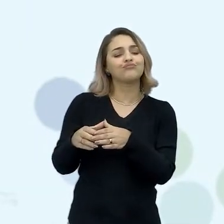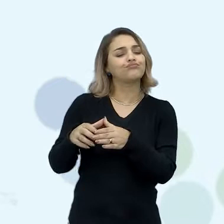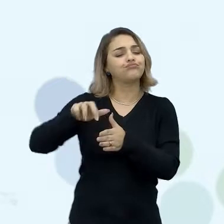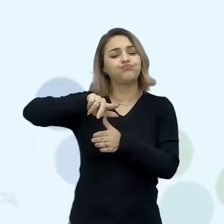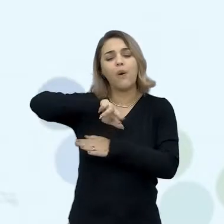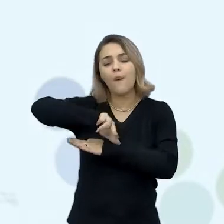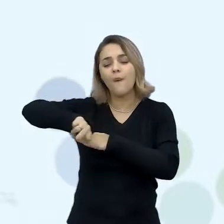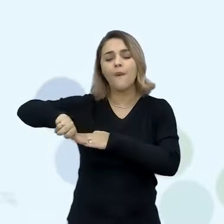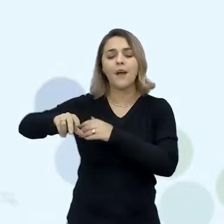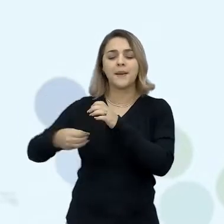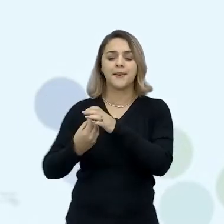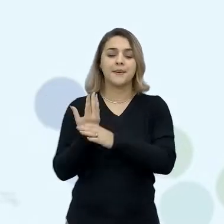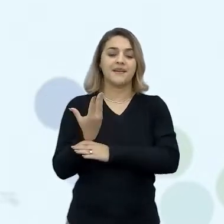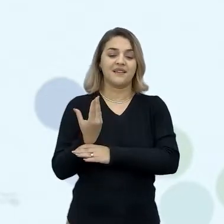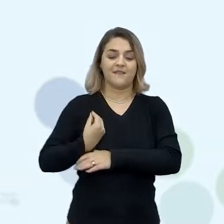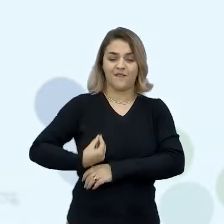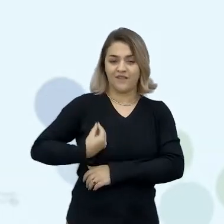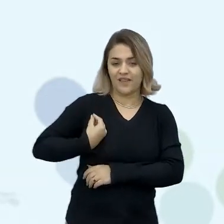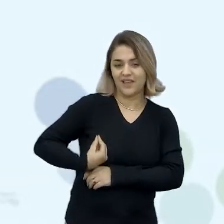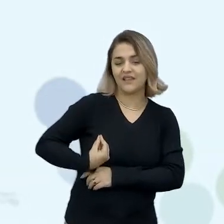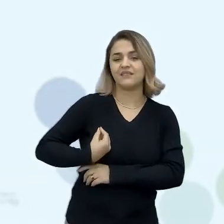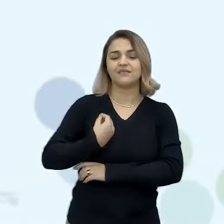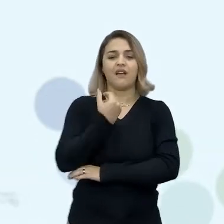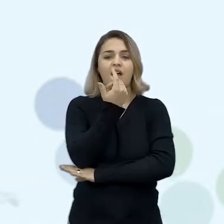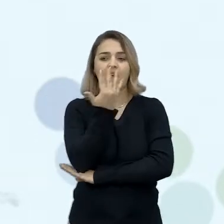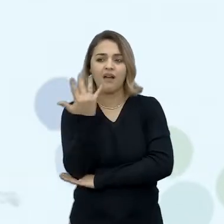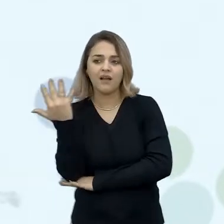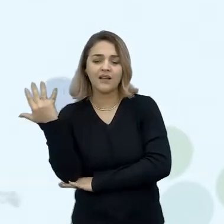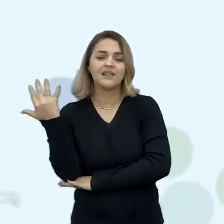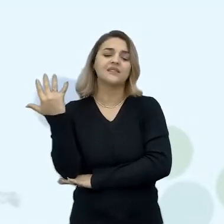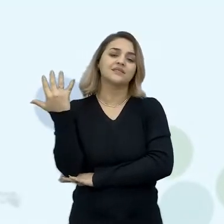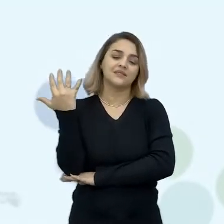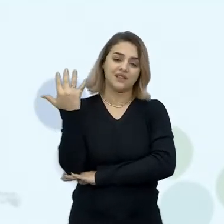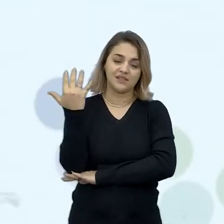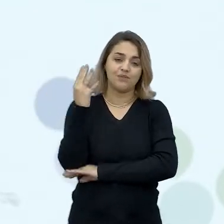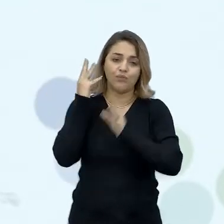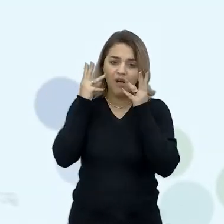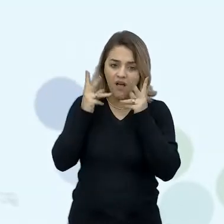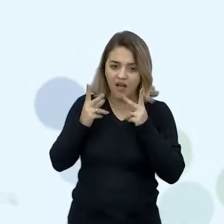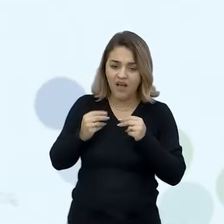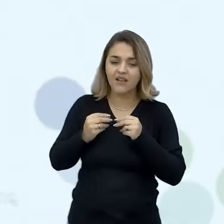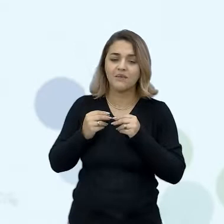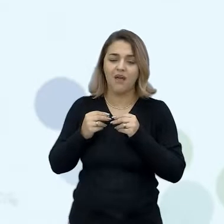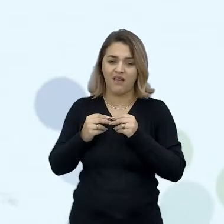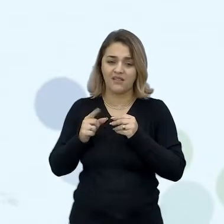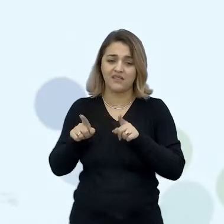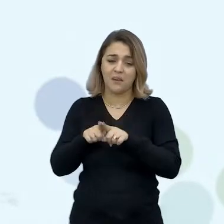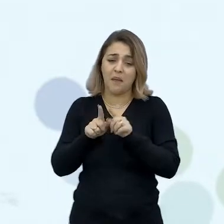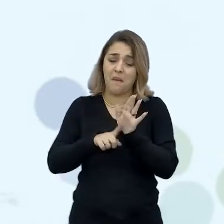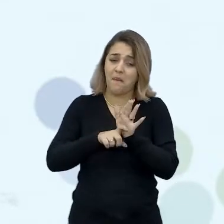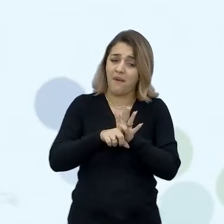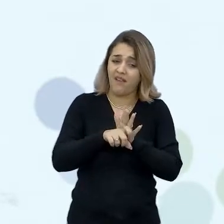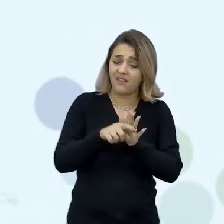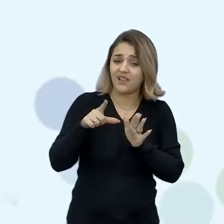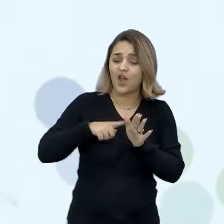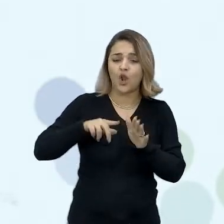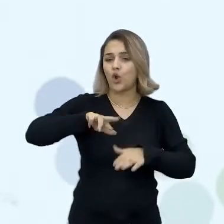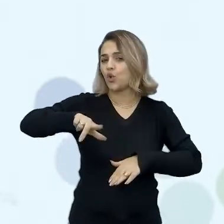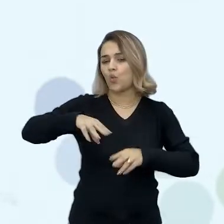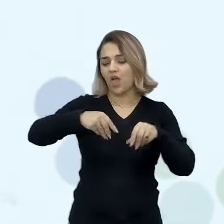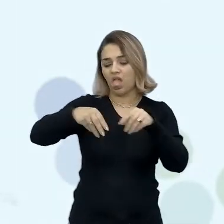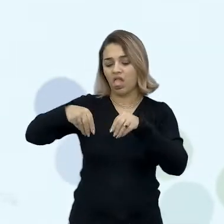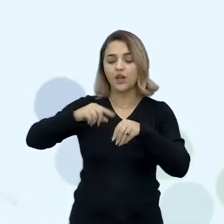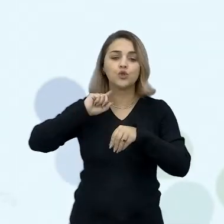plantas, animais e micróbios que compõem nossos solos. Os solos são mais do que apenas sujeira. Eles são um